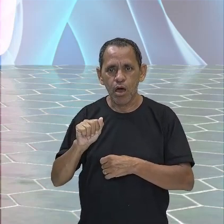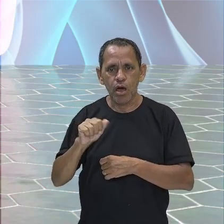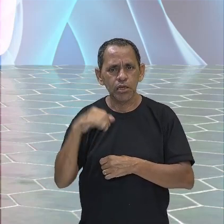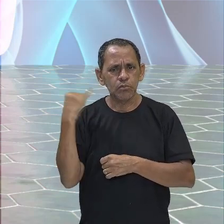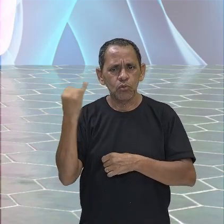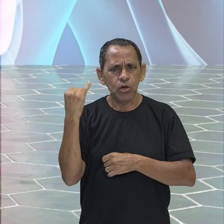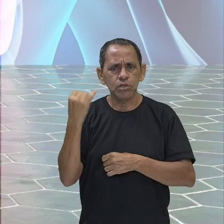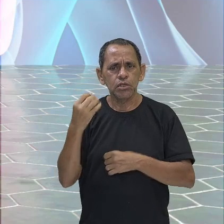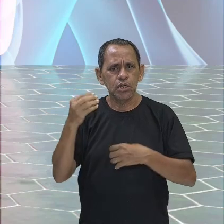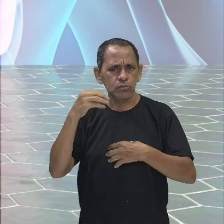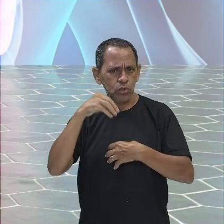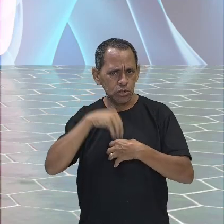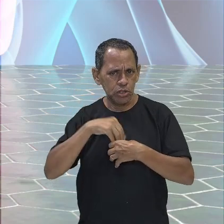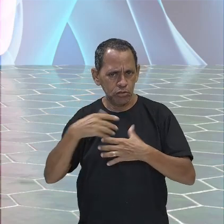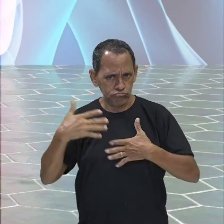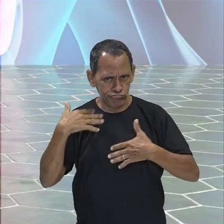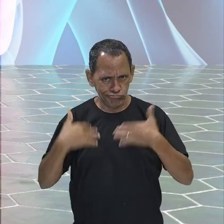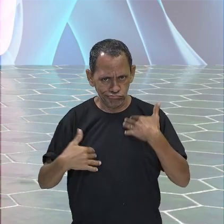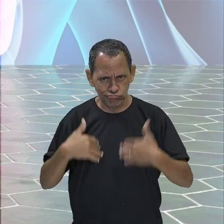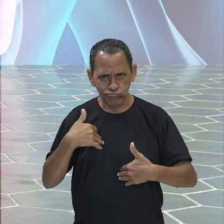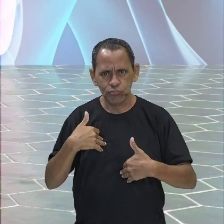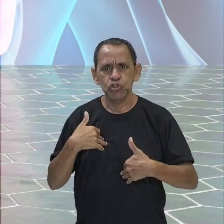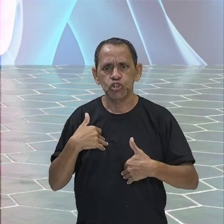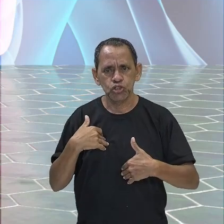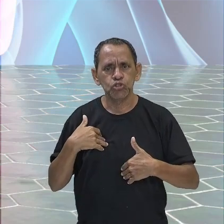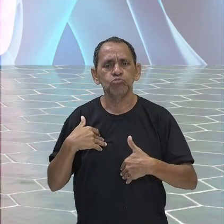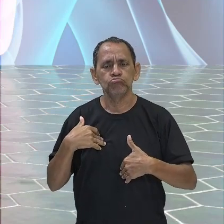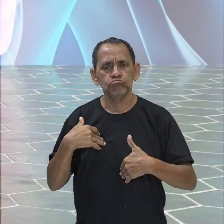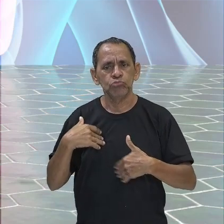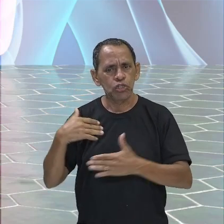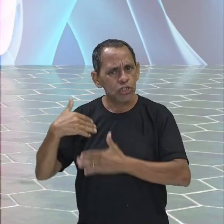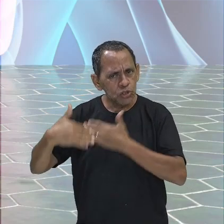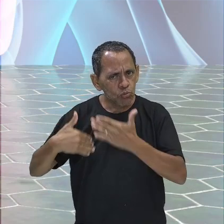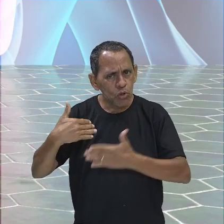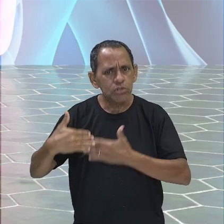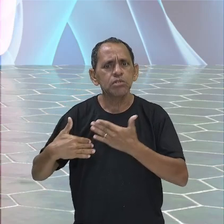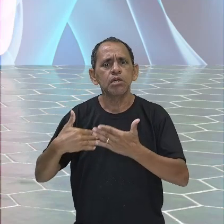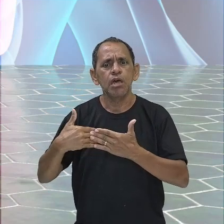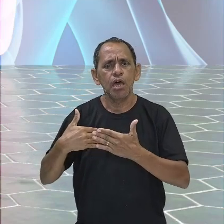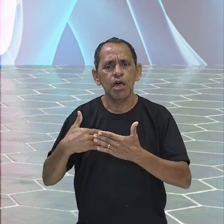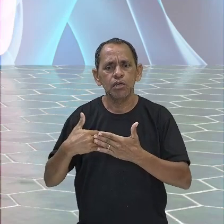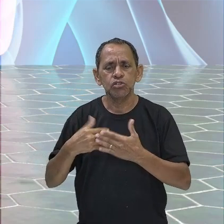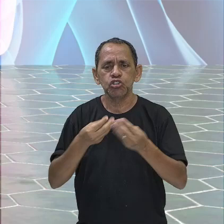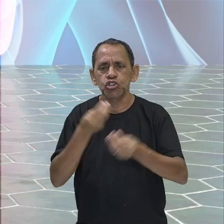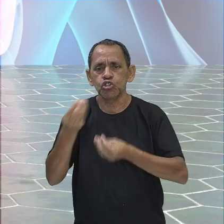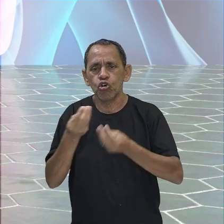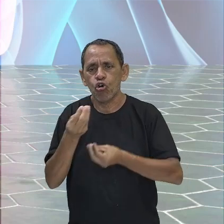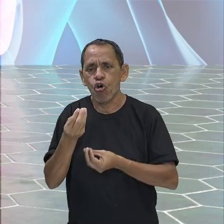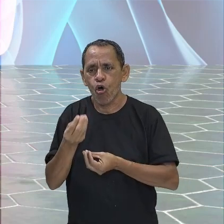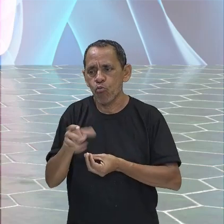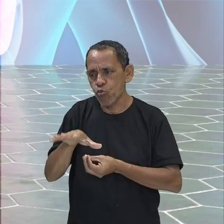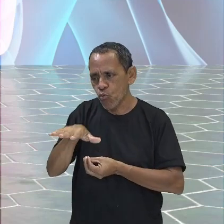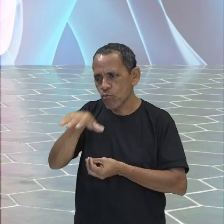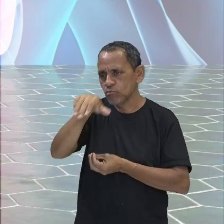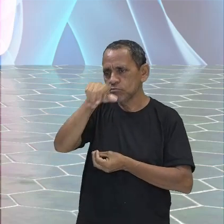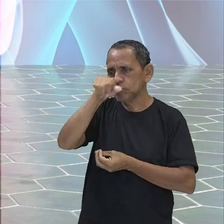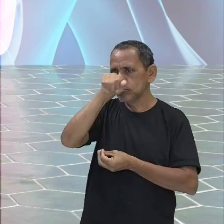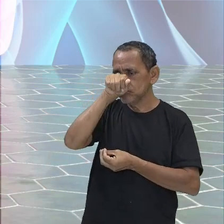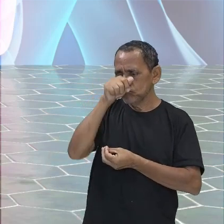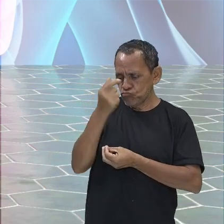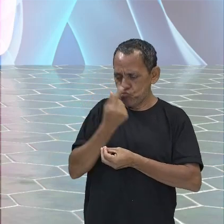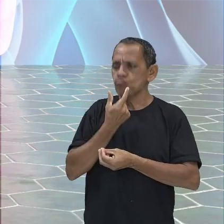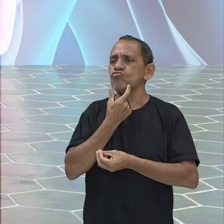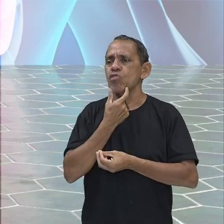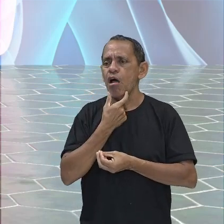importante, digamos, nesse processo de levar o oxigênio, que acabou aí de acontecer essas